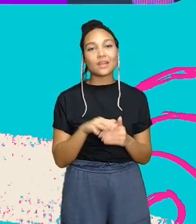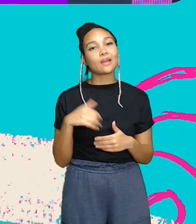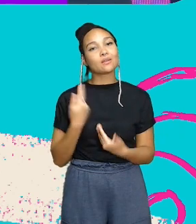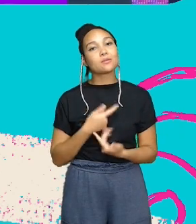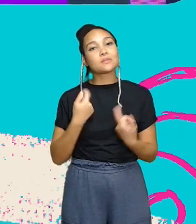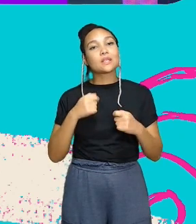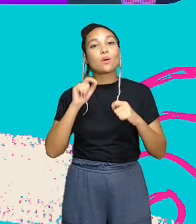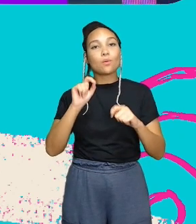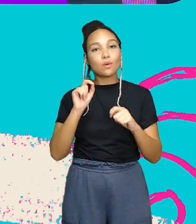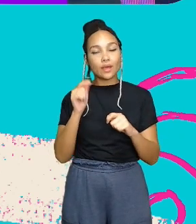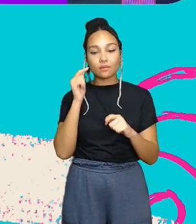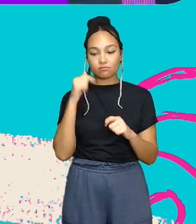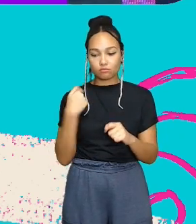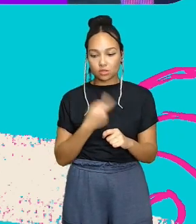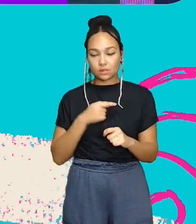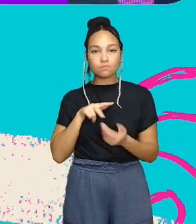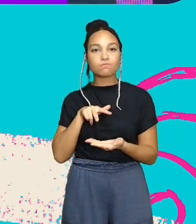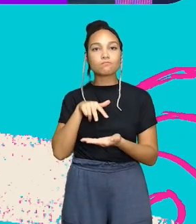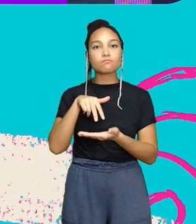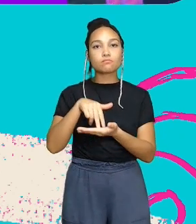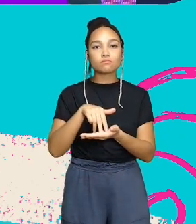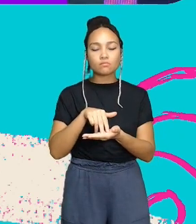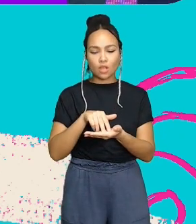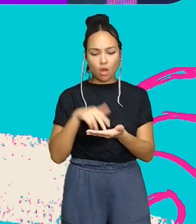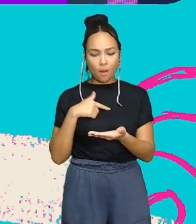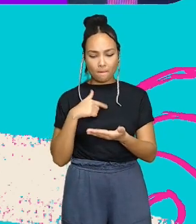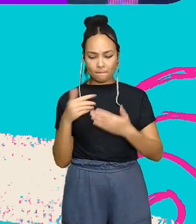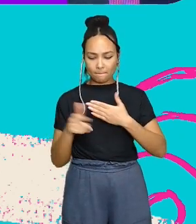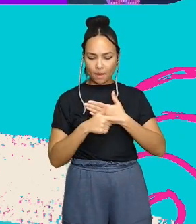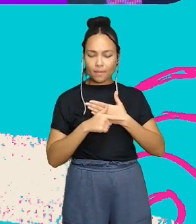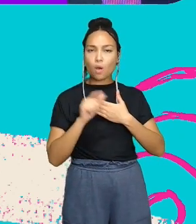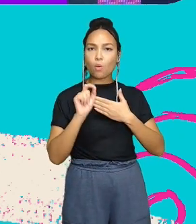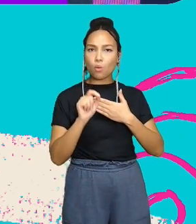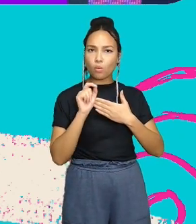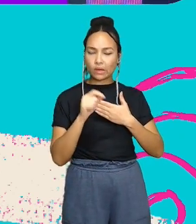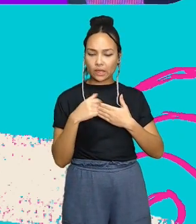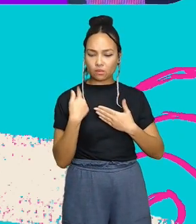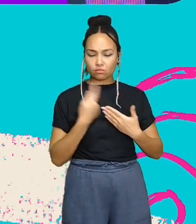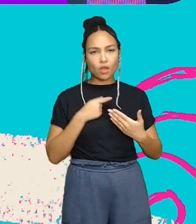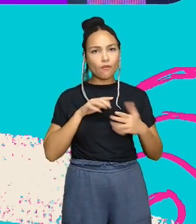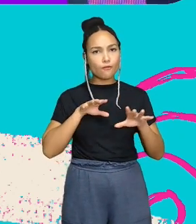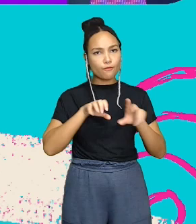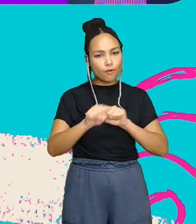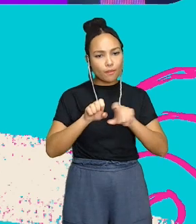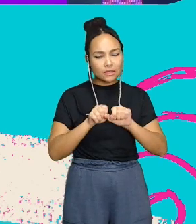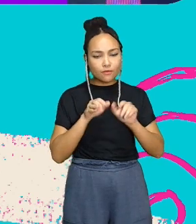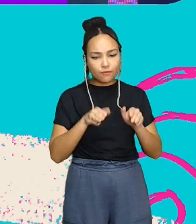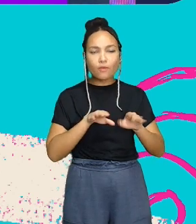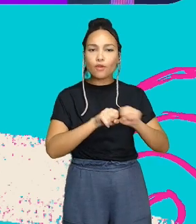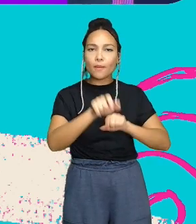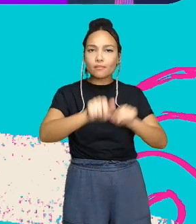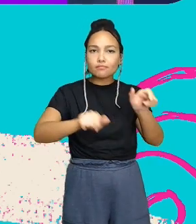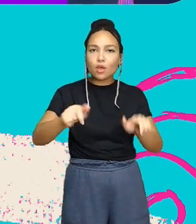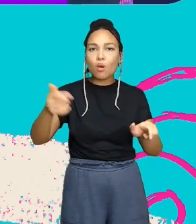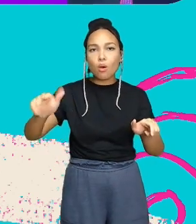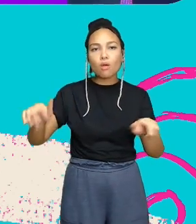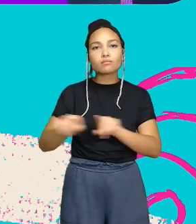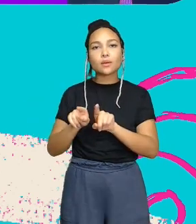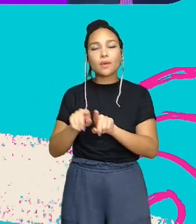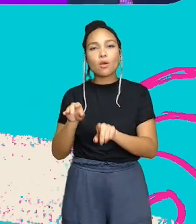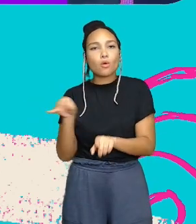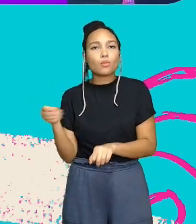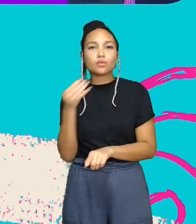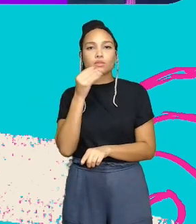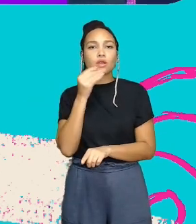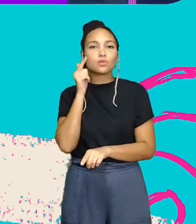se posicionar e entender o nosso papel enquanto formação de outras pessoas, enquanto oportunidade de olhar para pessoas